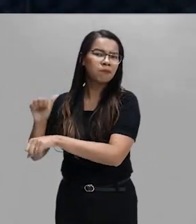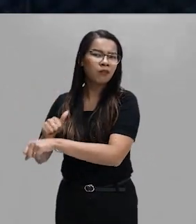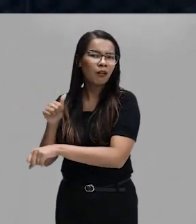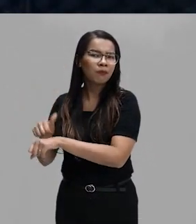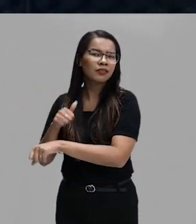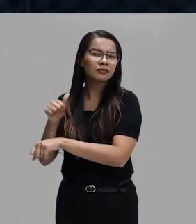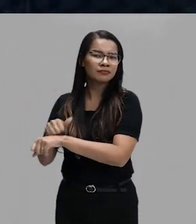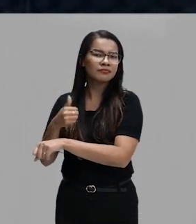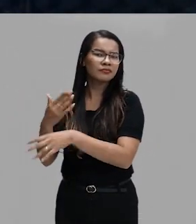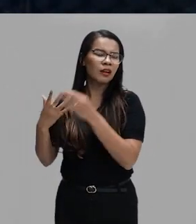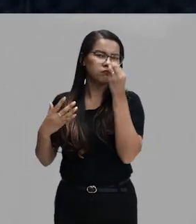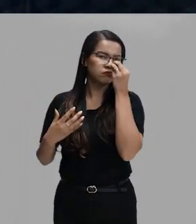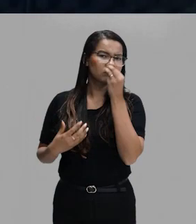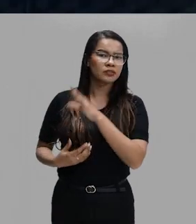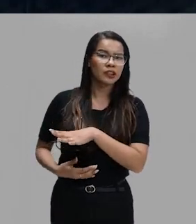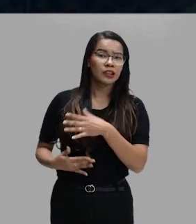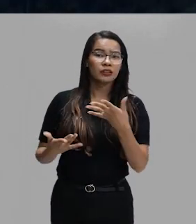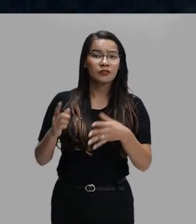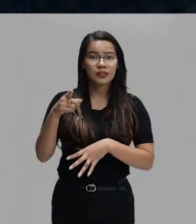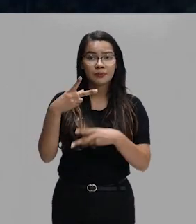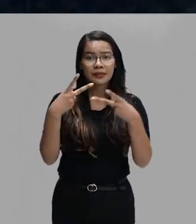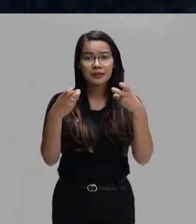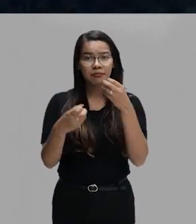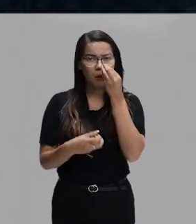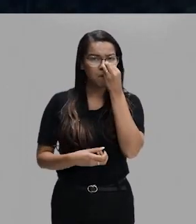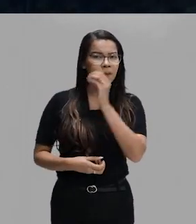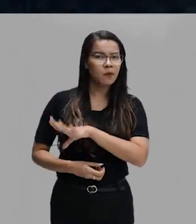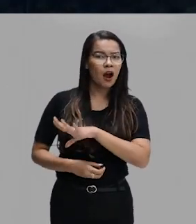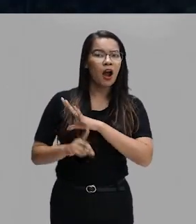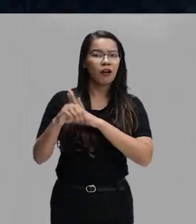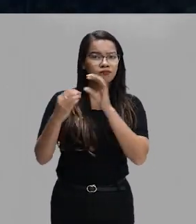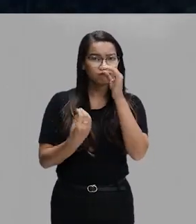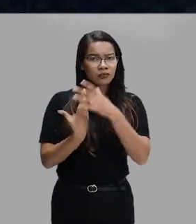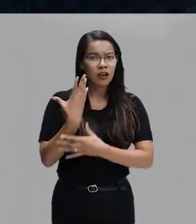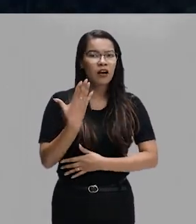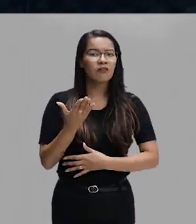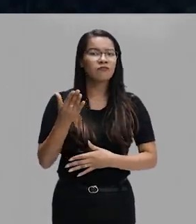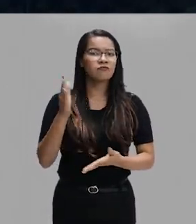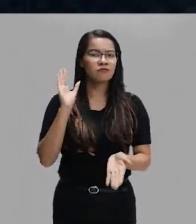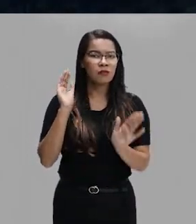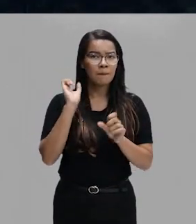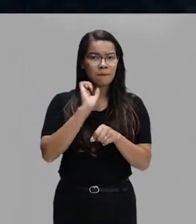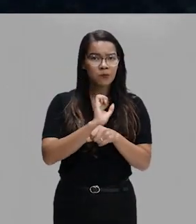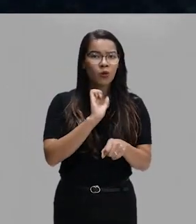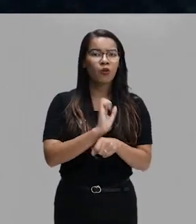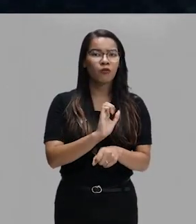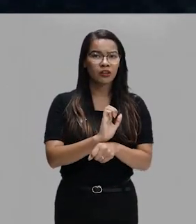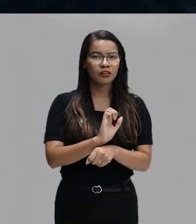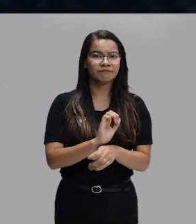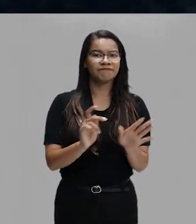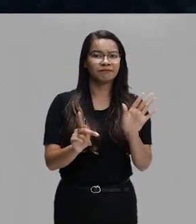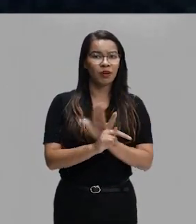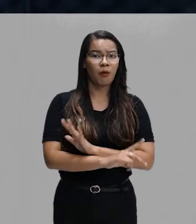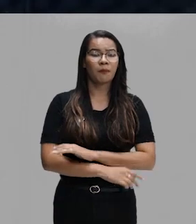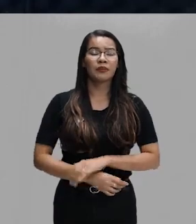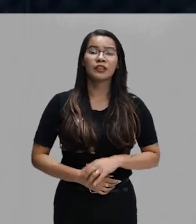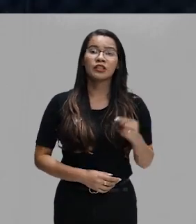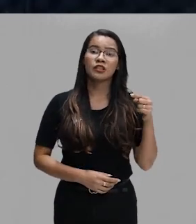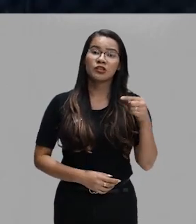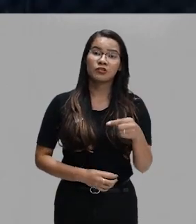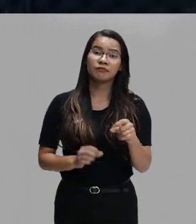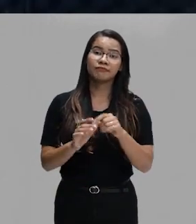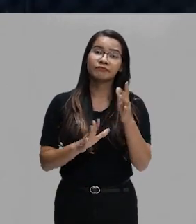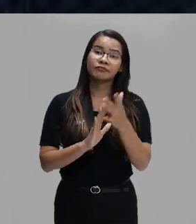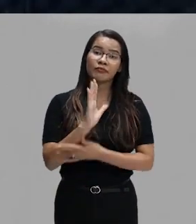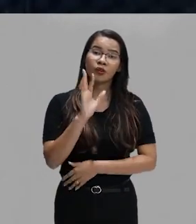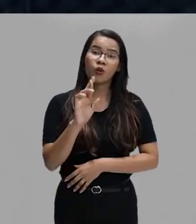né? Então você percebe que essa exclusão ela já é oficial, ela vem da própria instituição governamental. E isso gera o